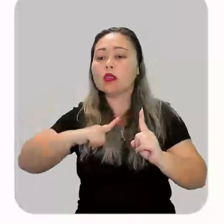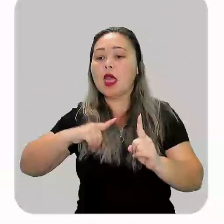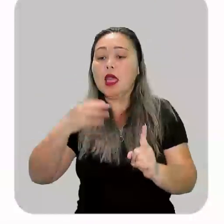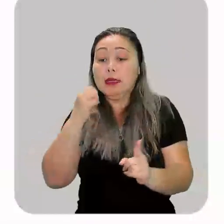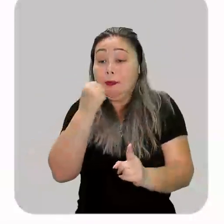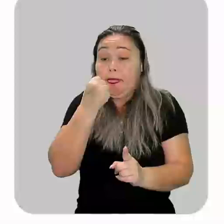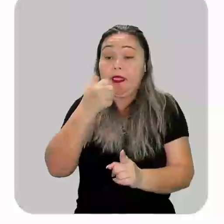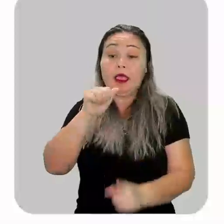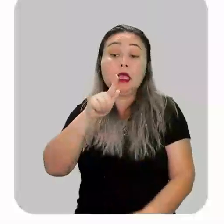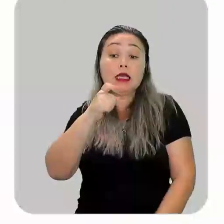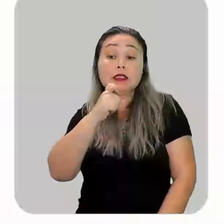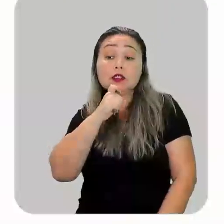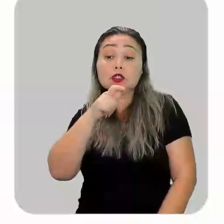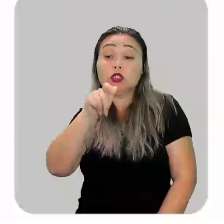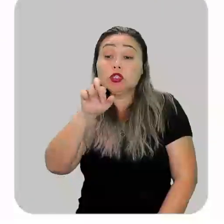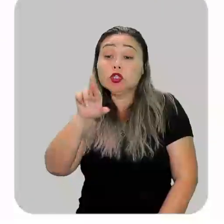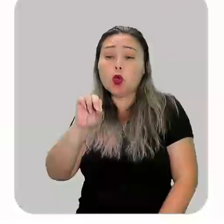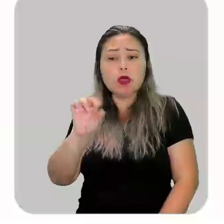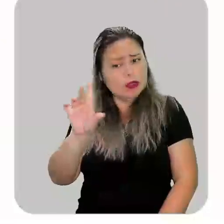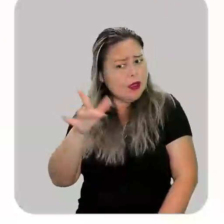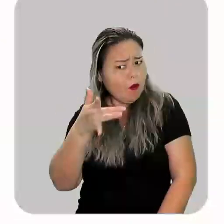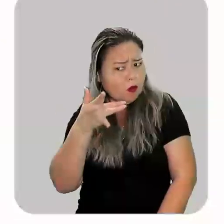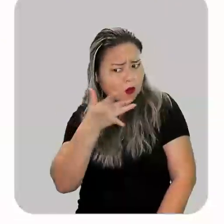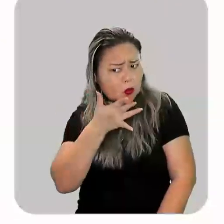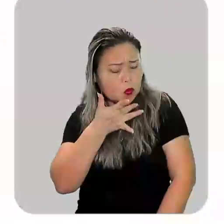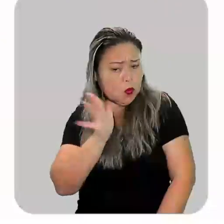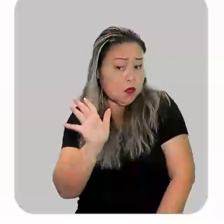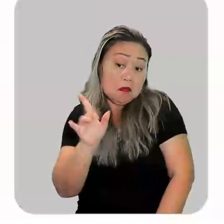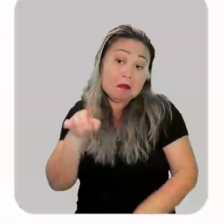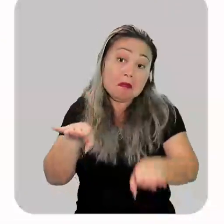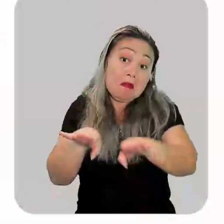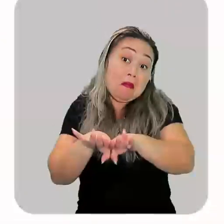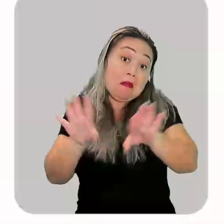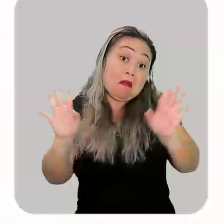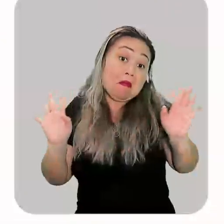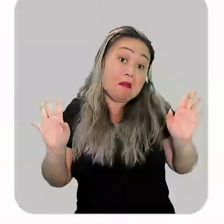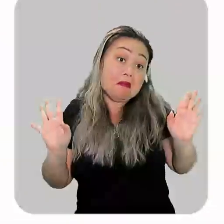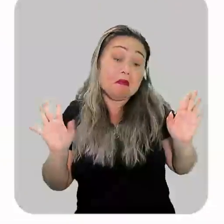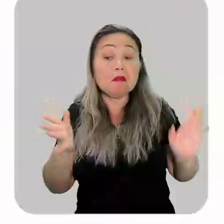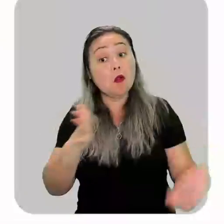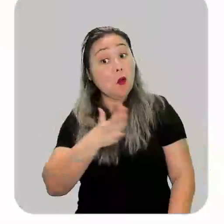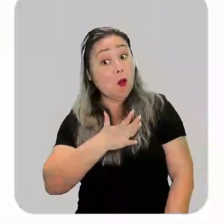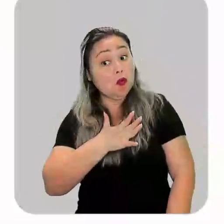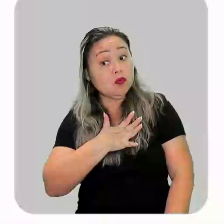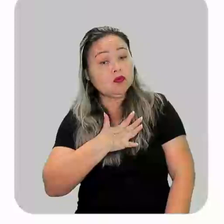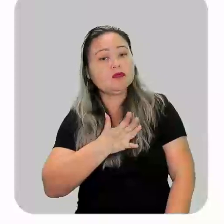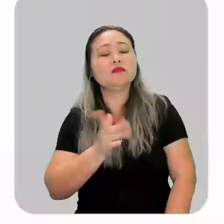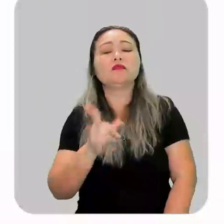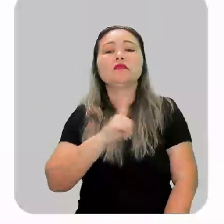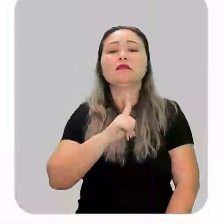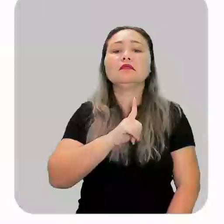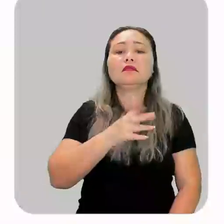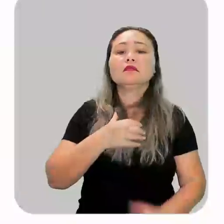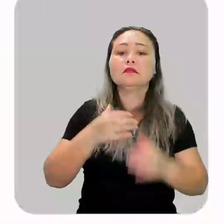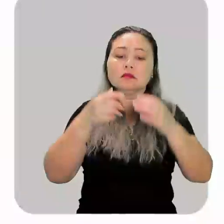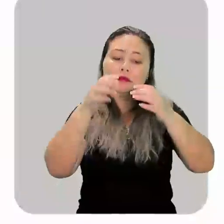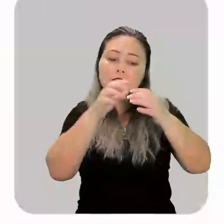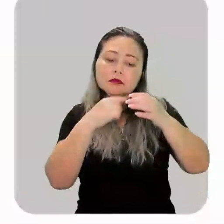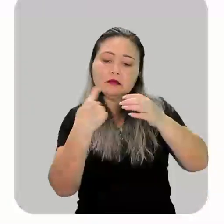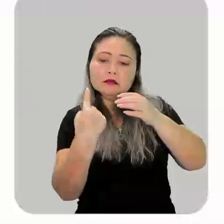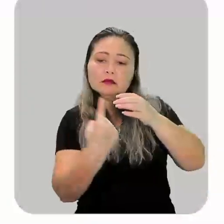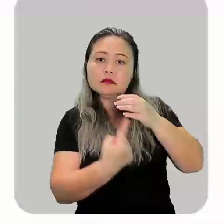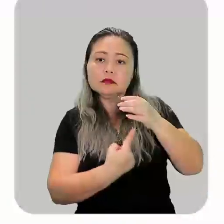e gelo. Por que será? Porque fica mais gostoso? Também, não é? Fica, eu gosto. Suponha um copo